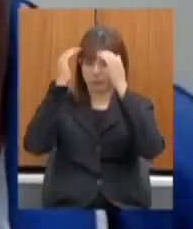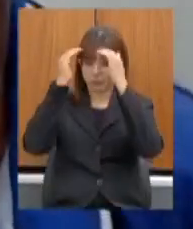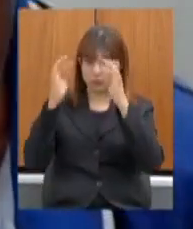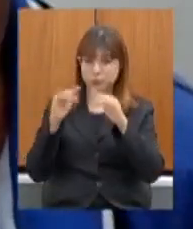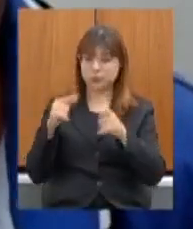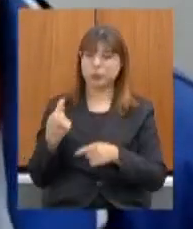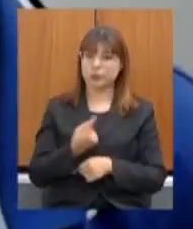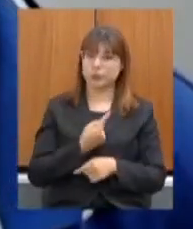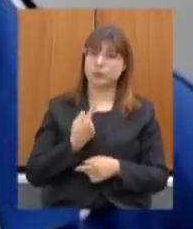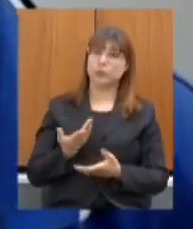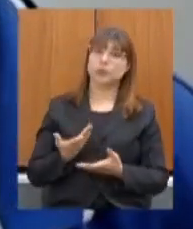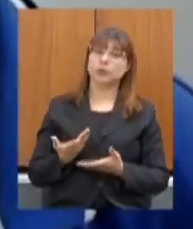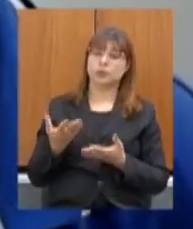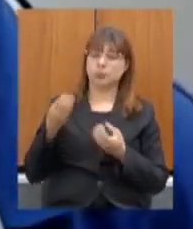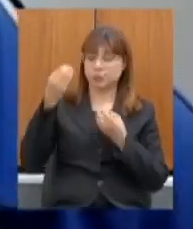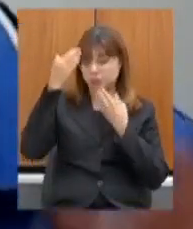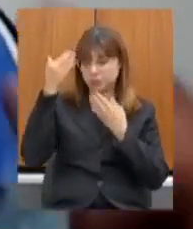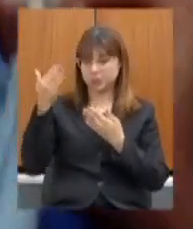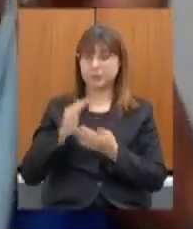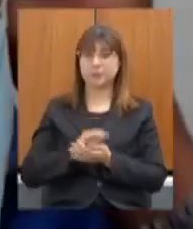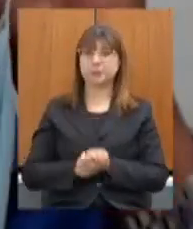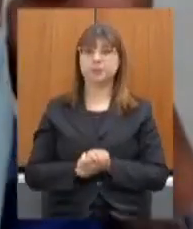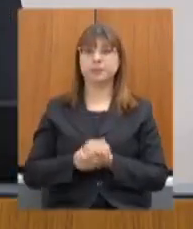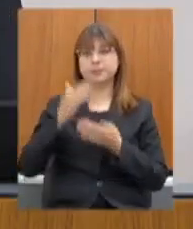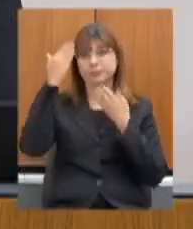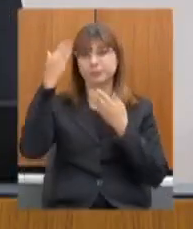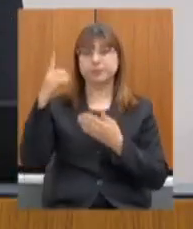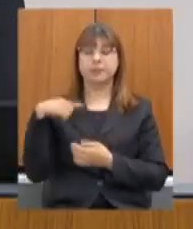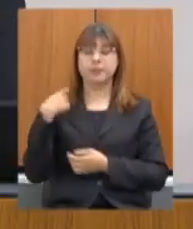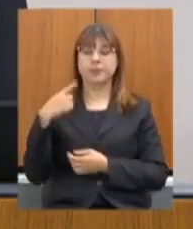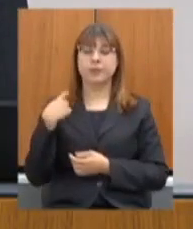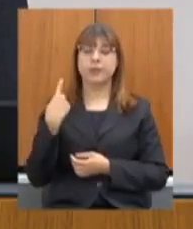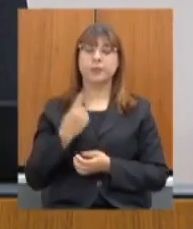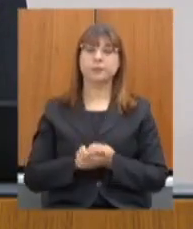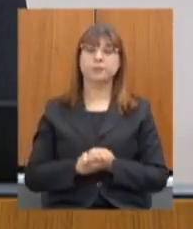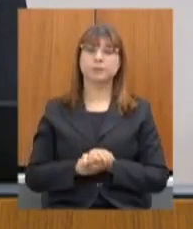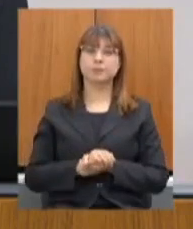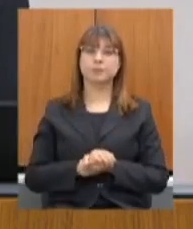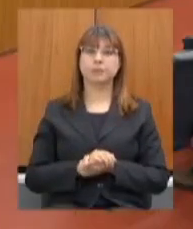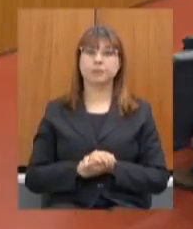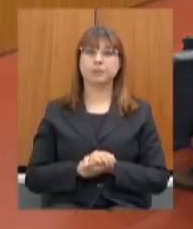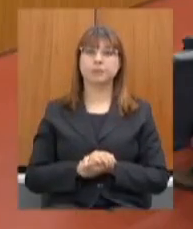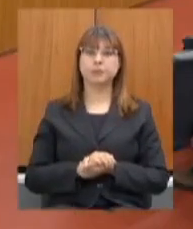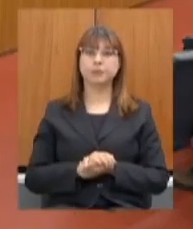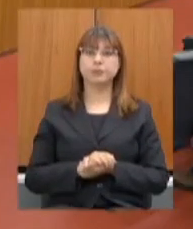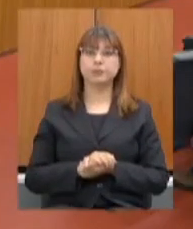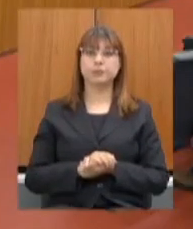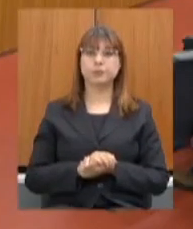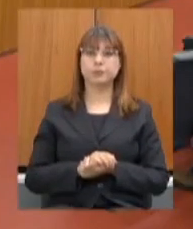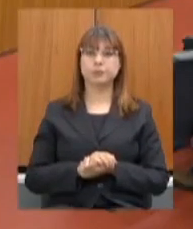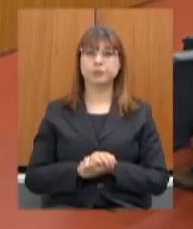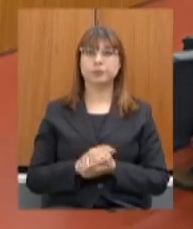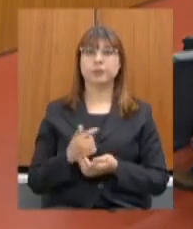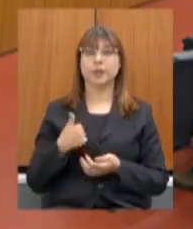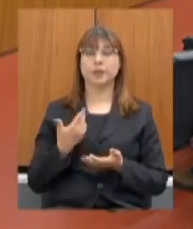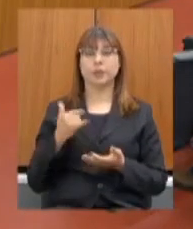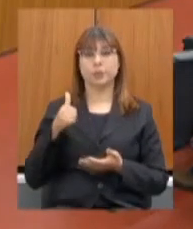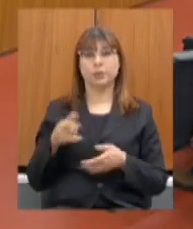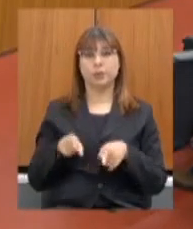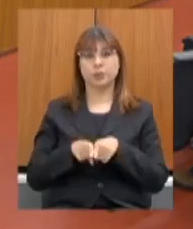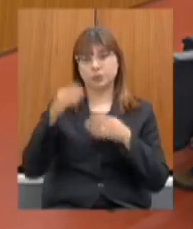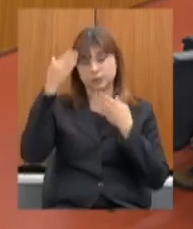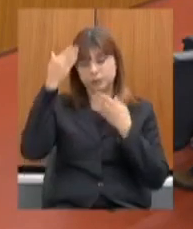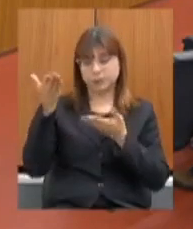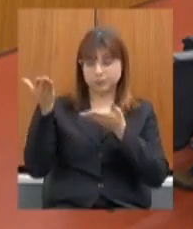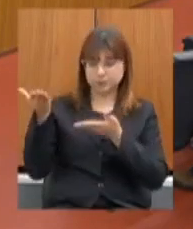homenagens. Então, muito obrigado. Muito obrigado, deputado. eu deixo aqui o meu agradecimento também